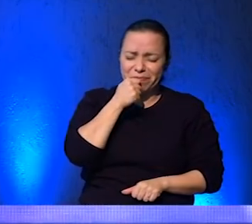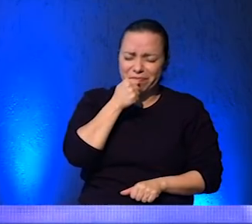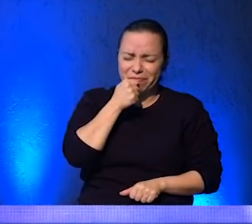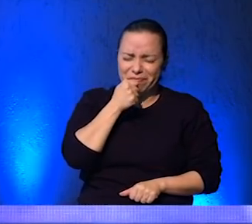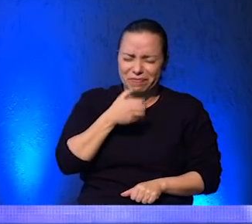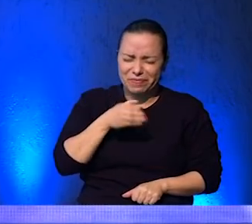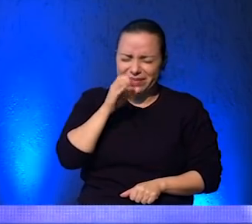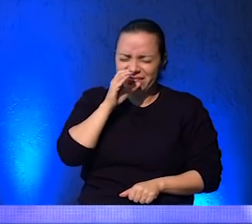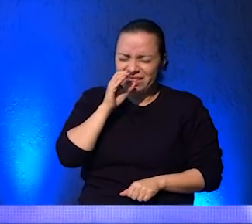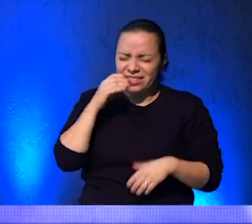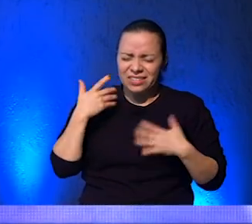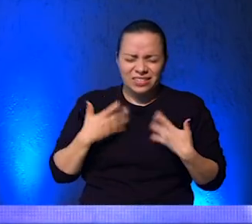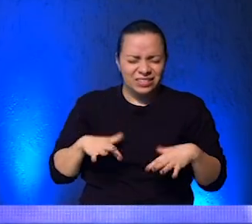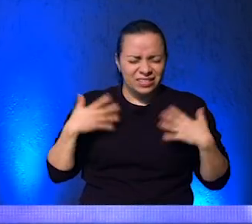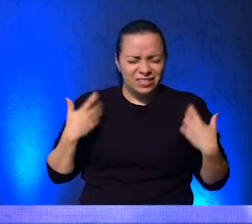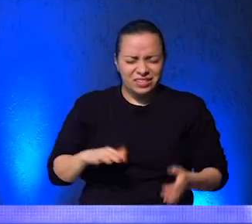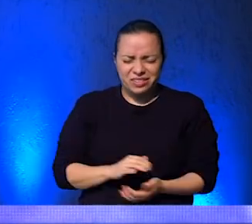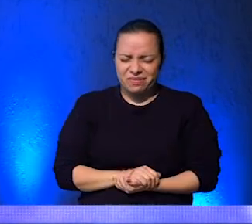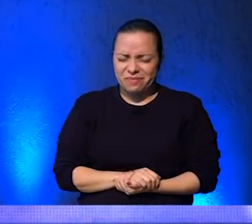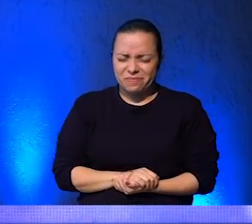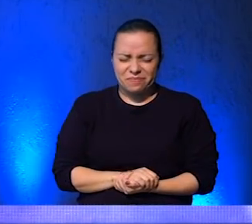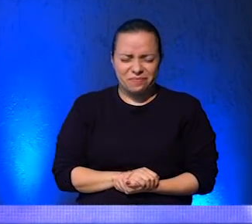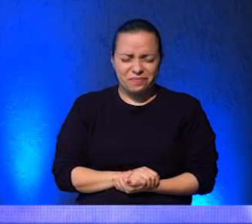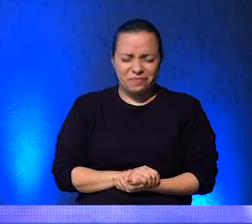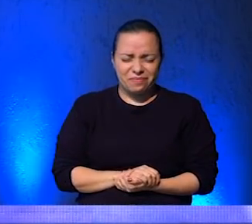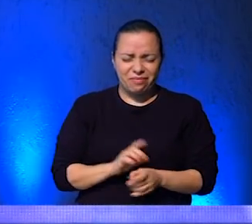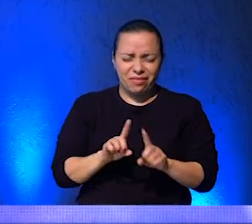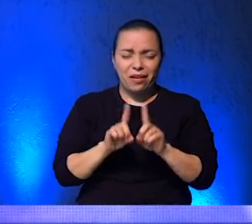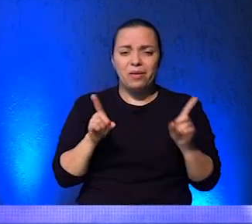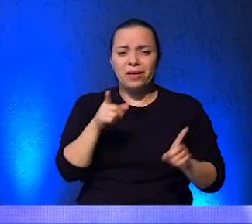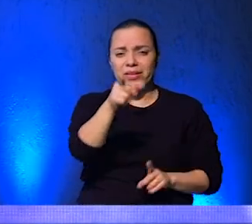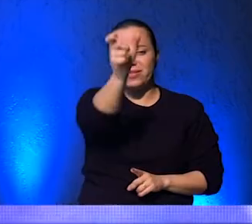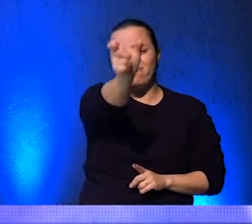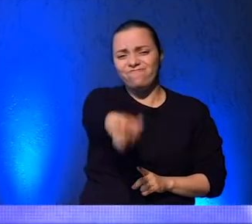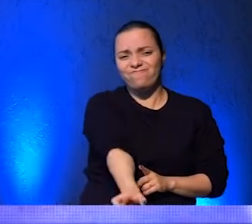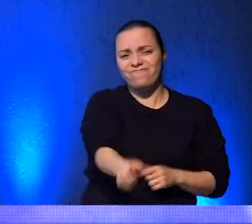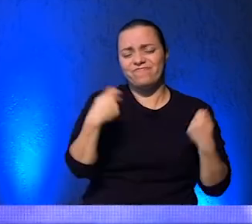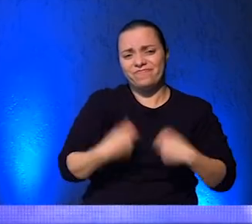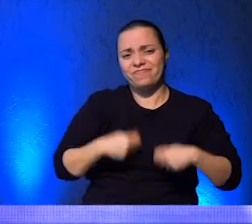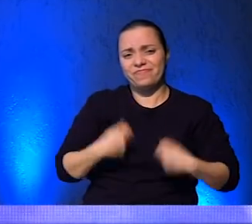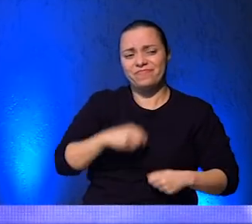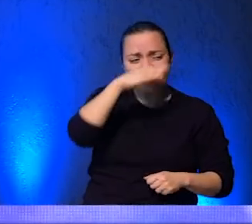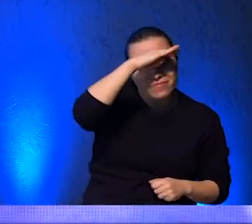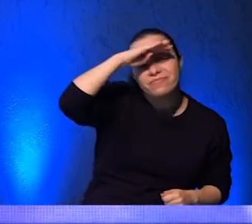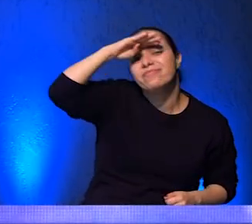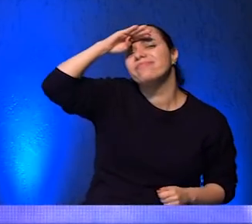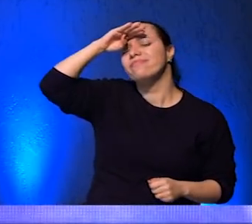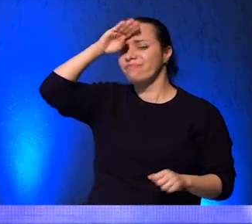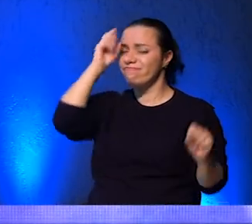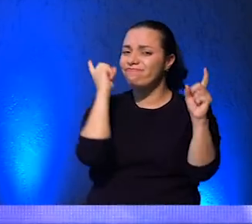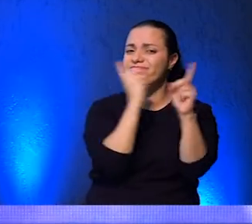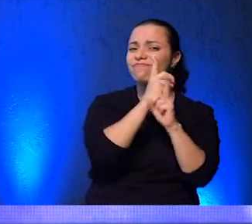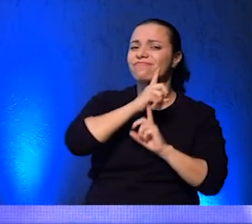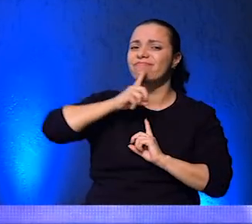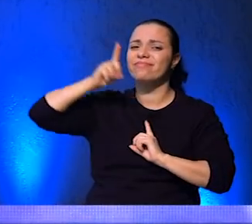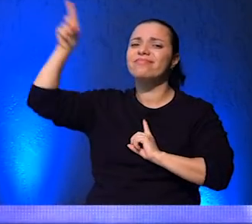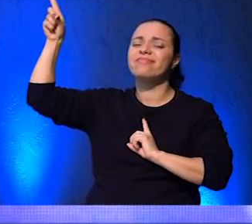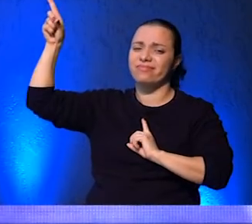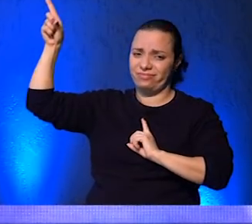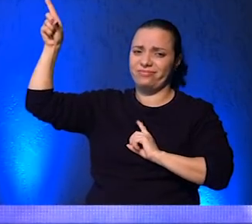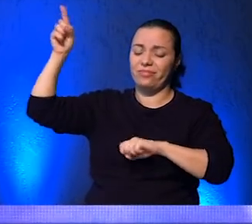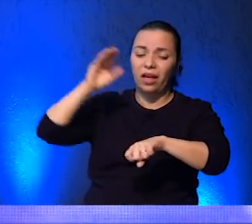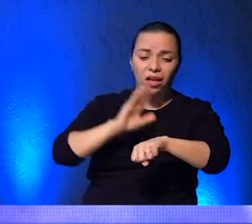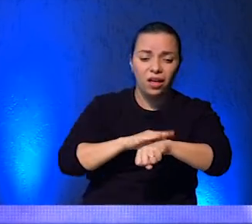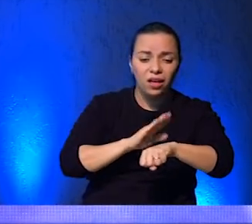é mas você precisa buscar esse encontro com deus é o momento que moisés teve um encontro com deus foi muito